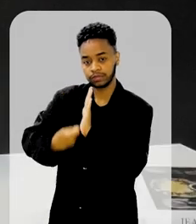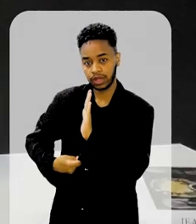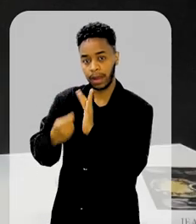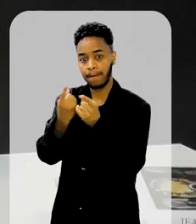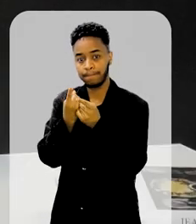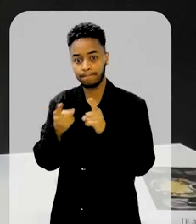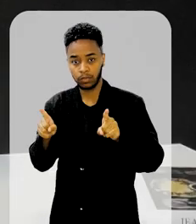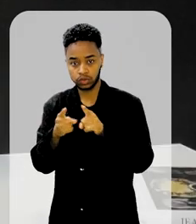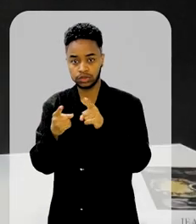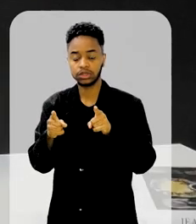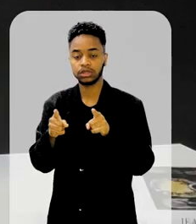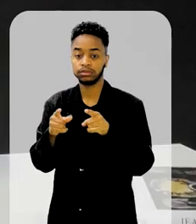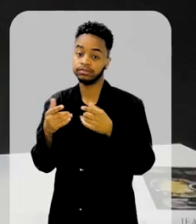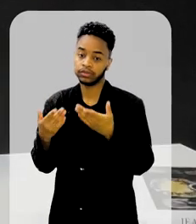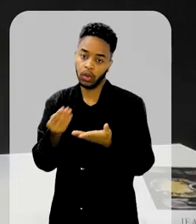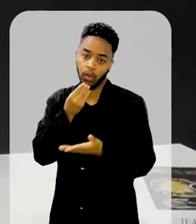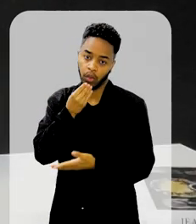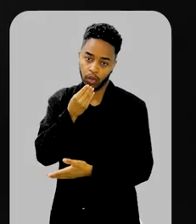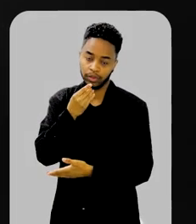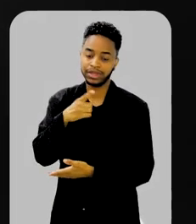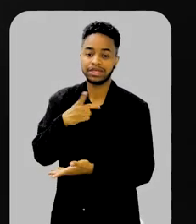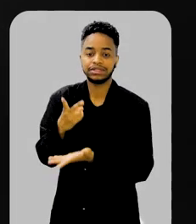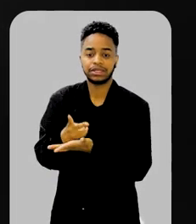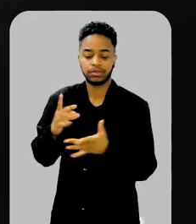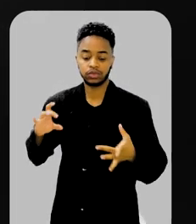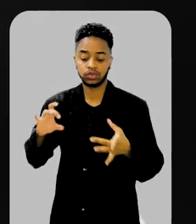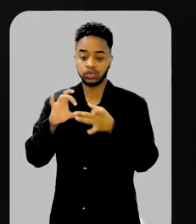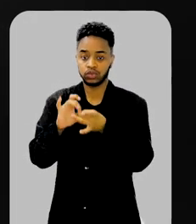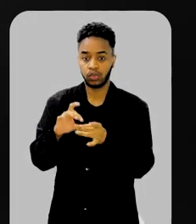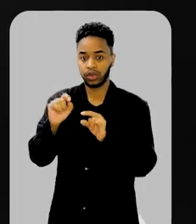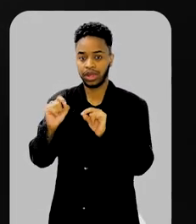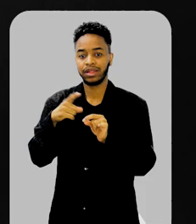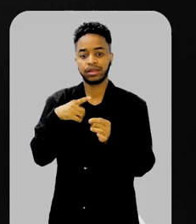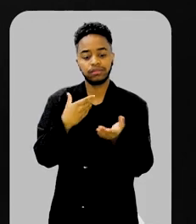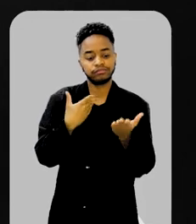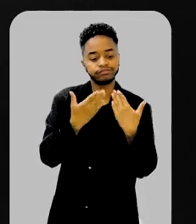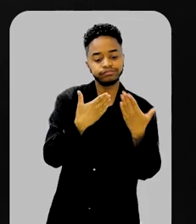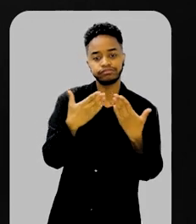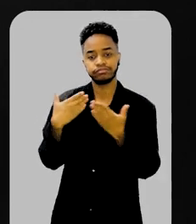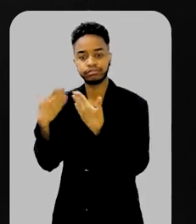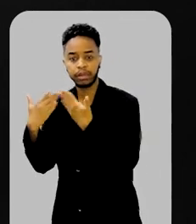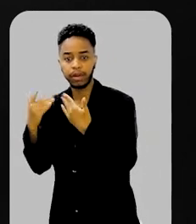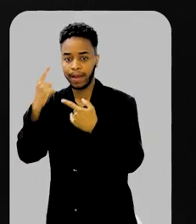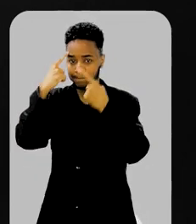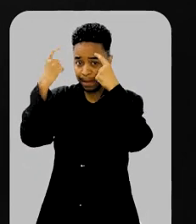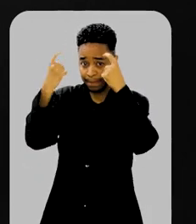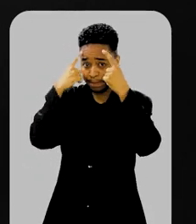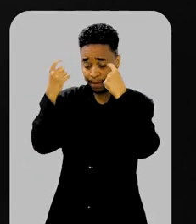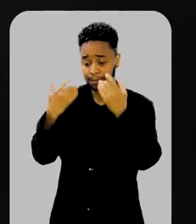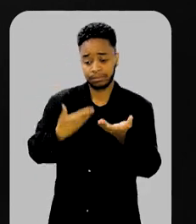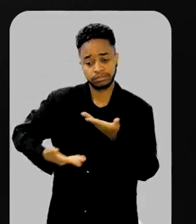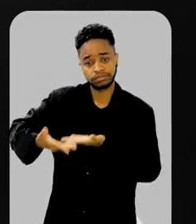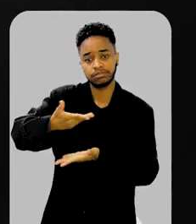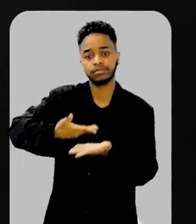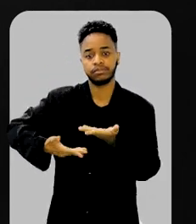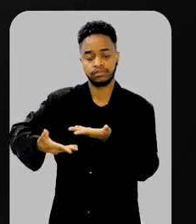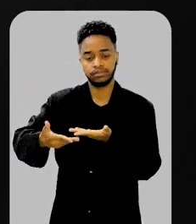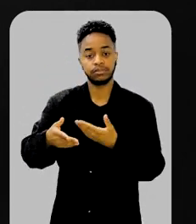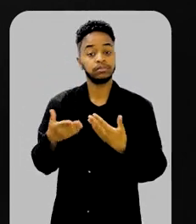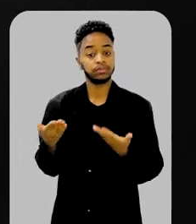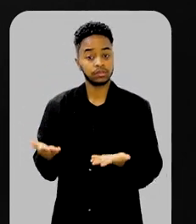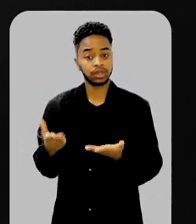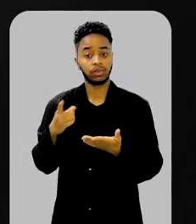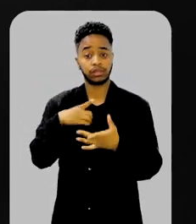enredo obviamente sempre como eu te falei um casamento então é uma troca de ideias e possibilidades constantes